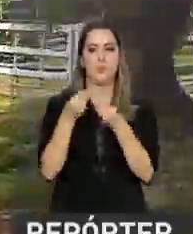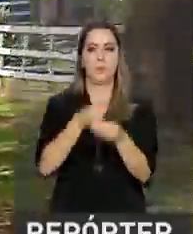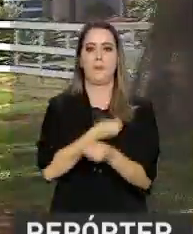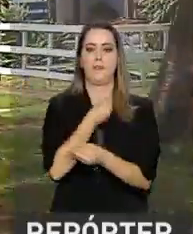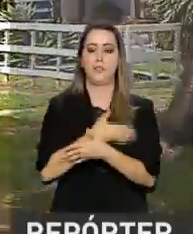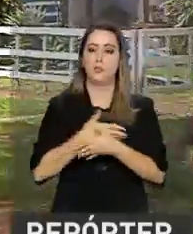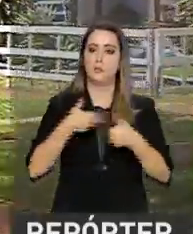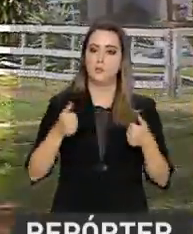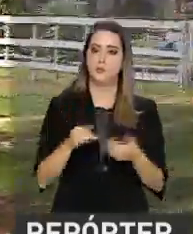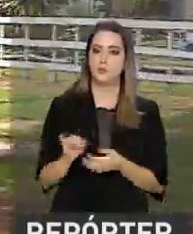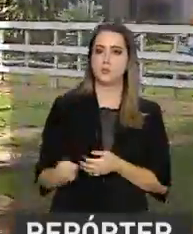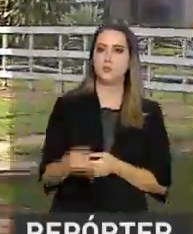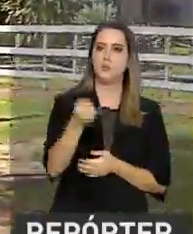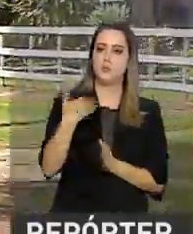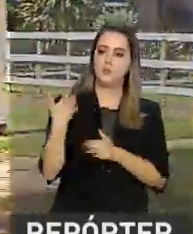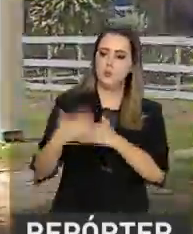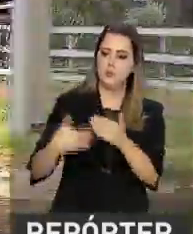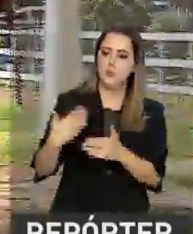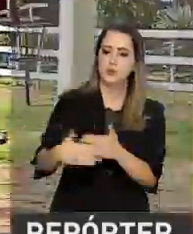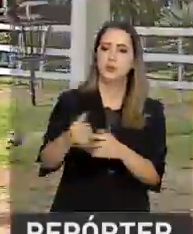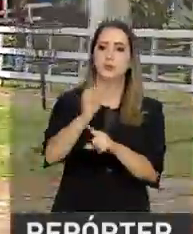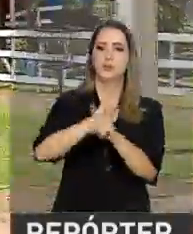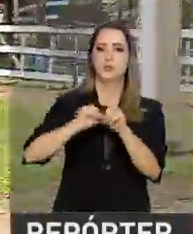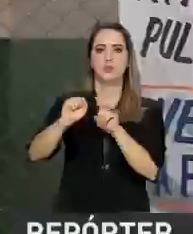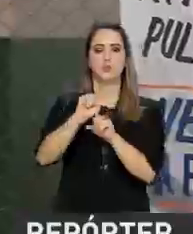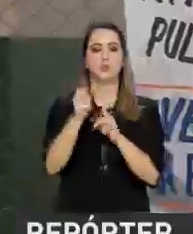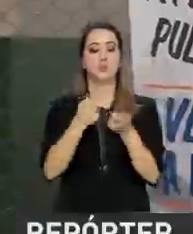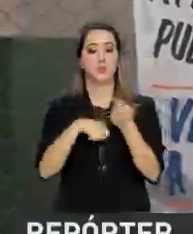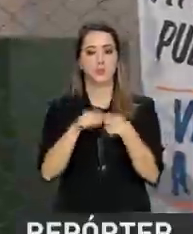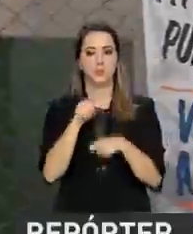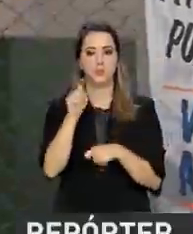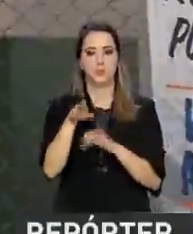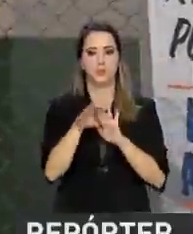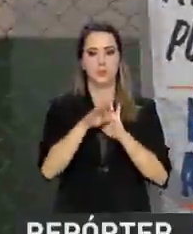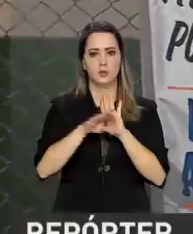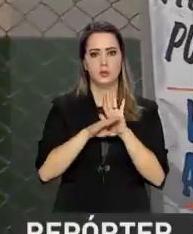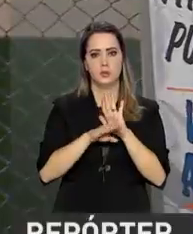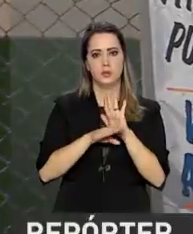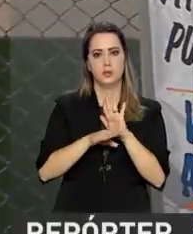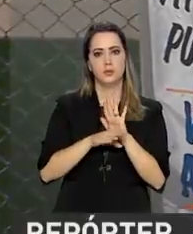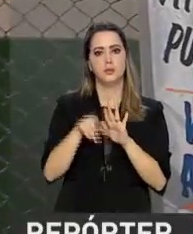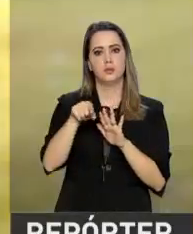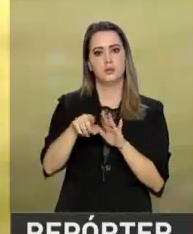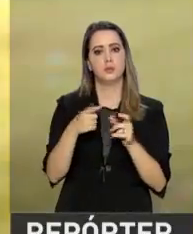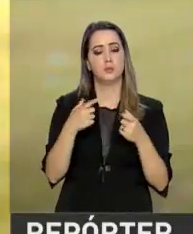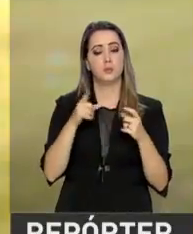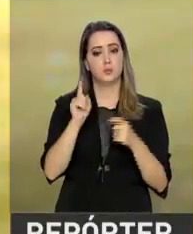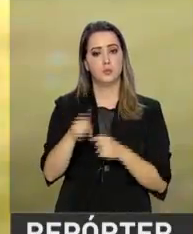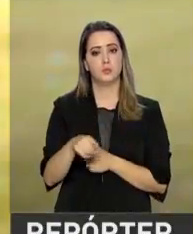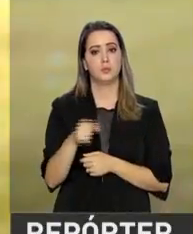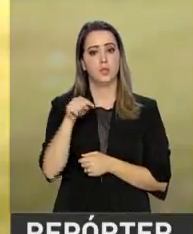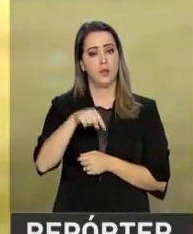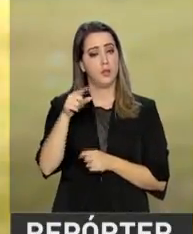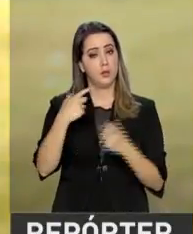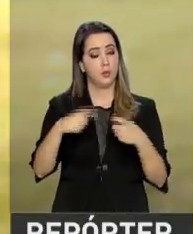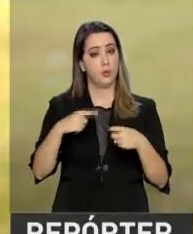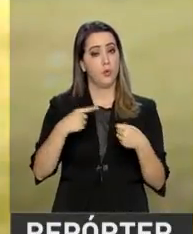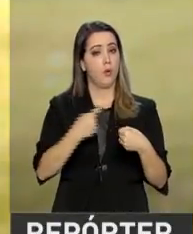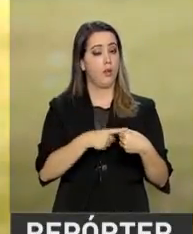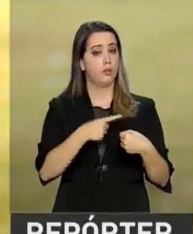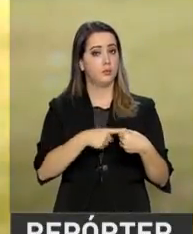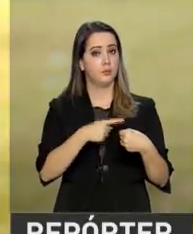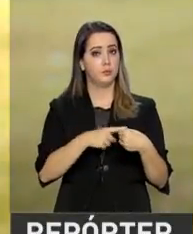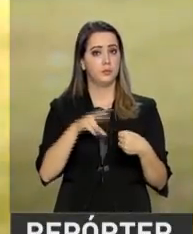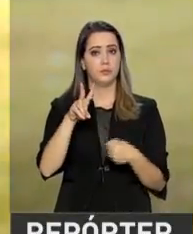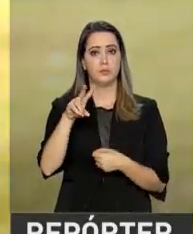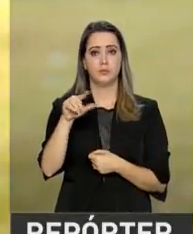oferece oportunidades de desenvolvimento socioeconômico. É o projeto Ecovila Naval. Aqui na Vila Militar Visconde